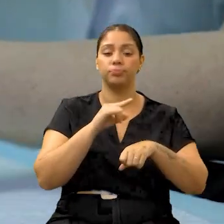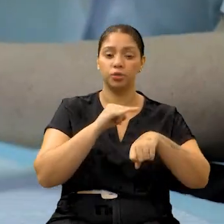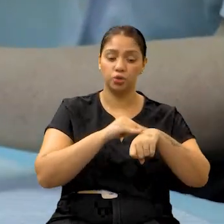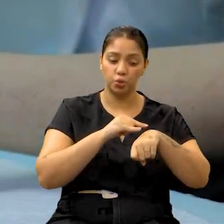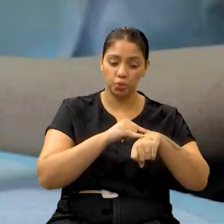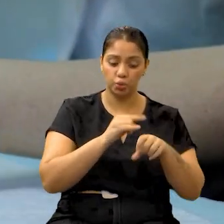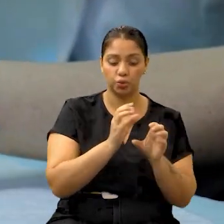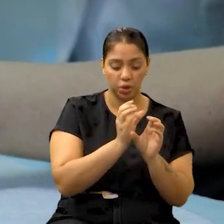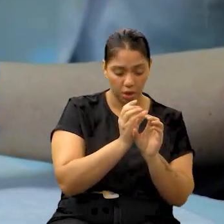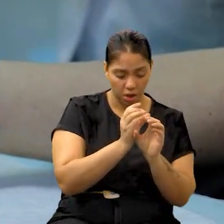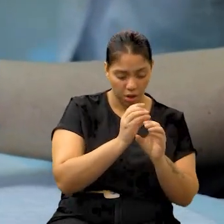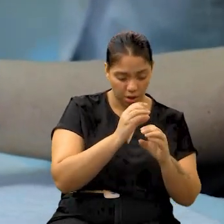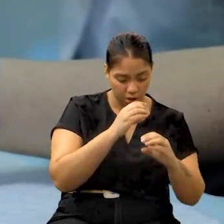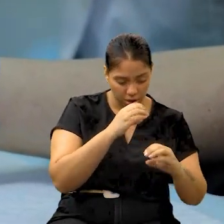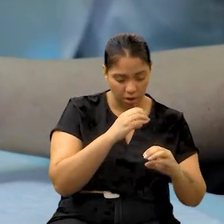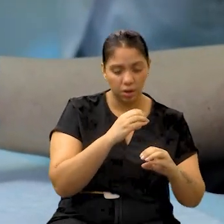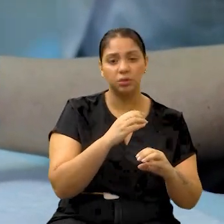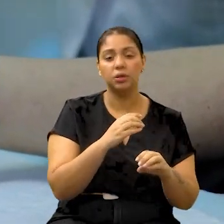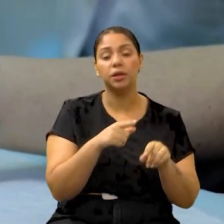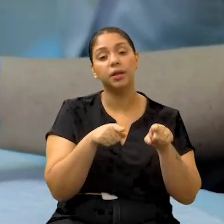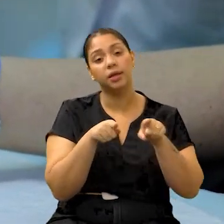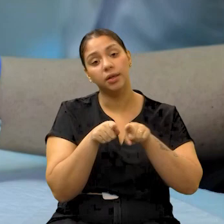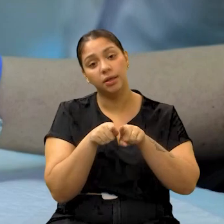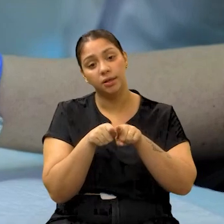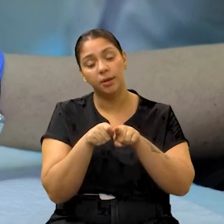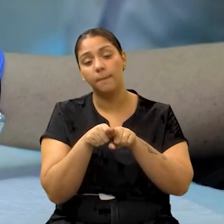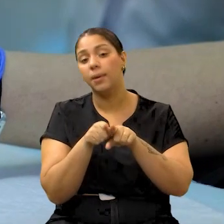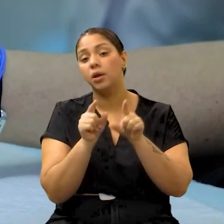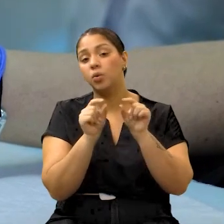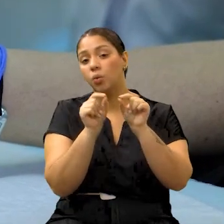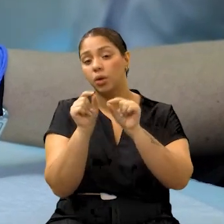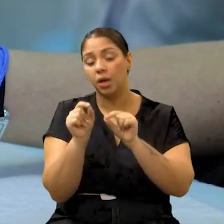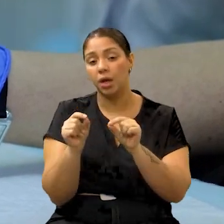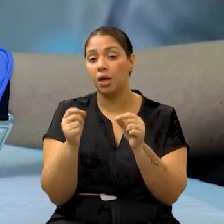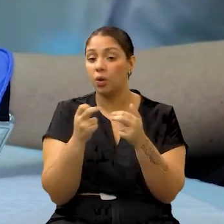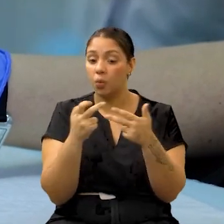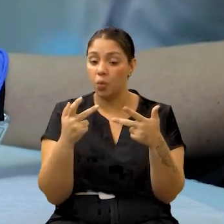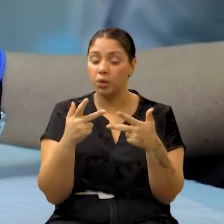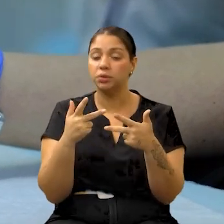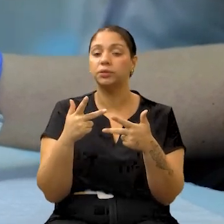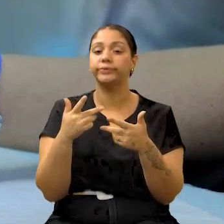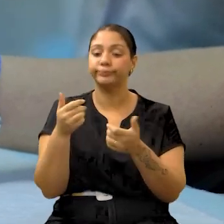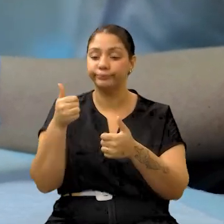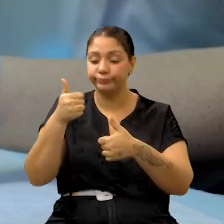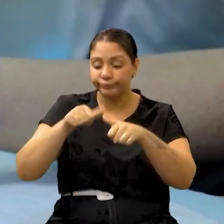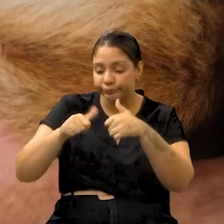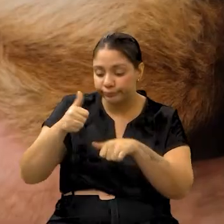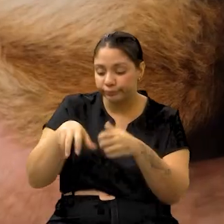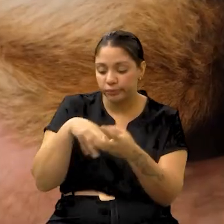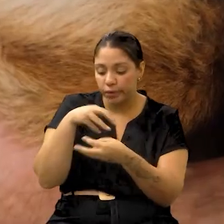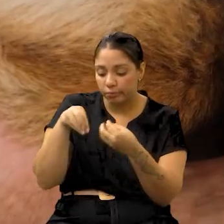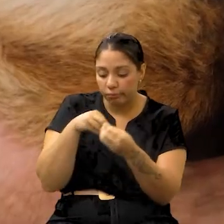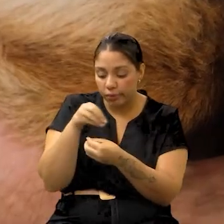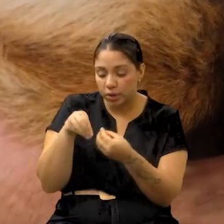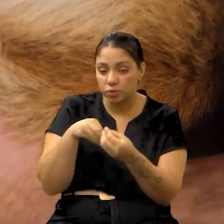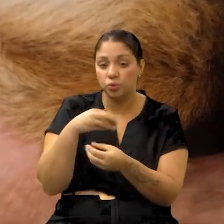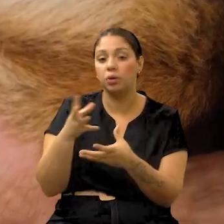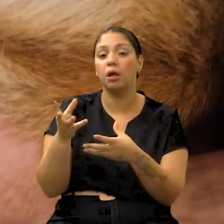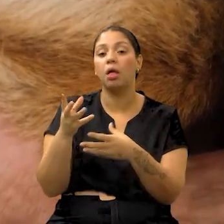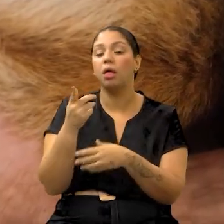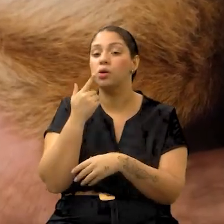como a gente acabou de conversar também, e tem a mensuração de alguns produtos no sangue, dentre eles